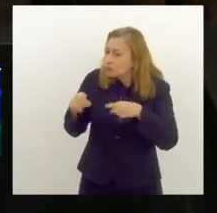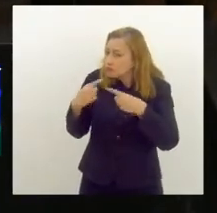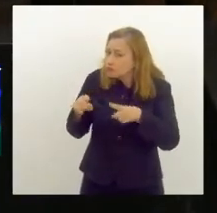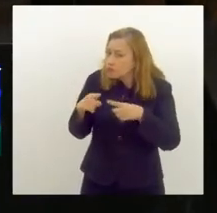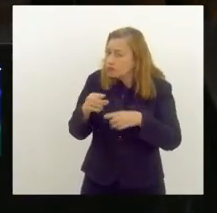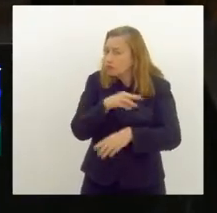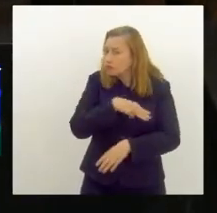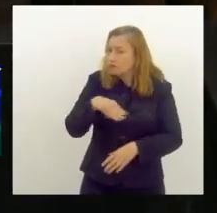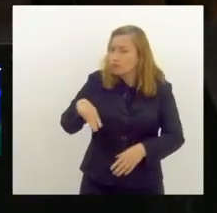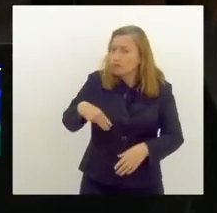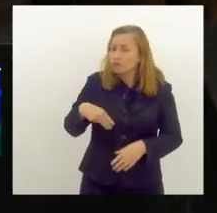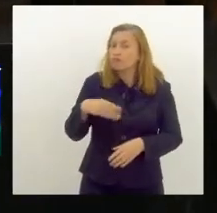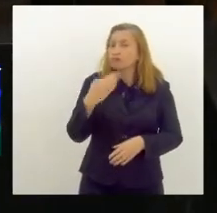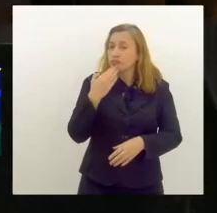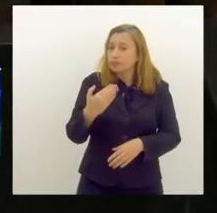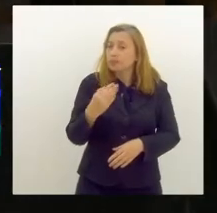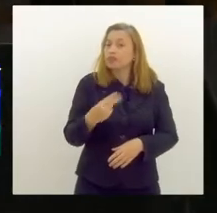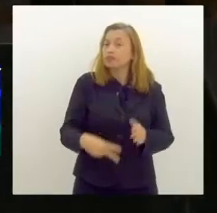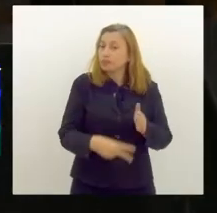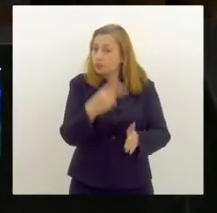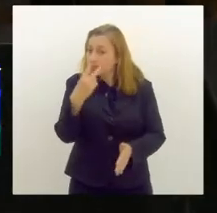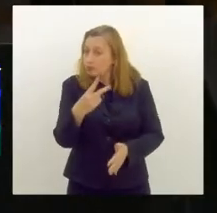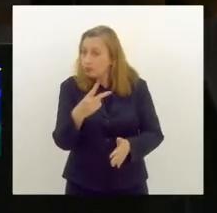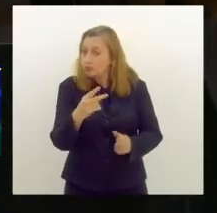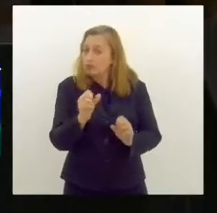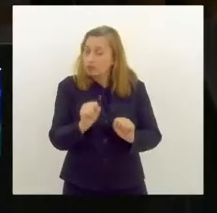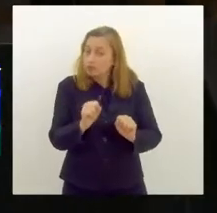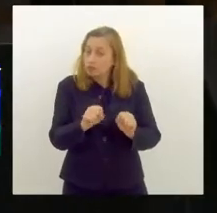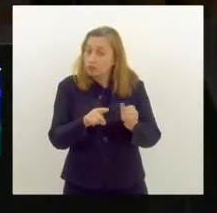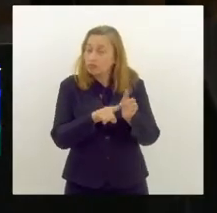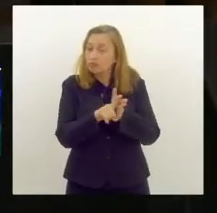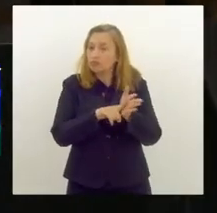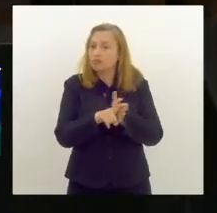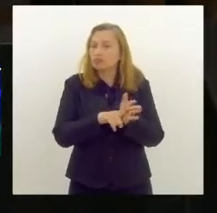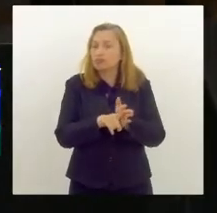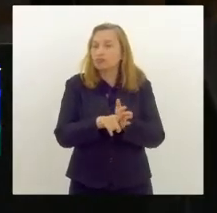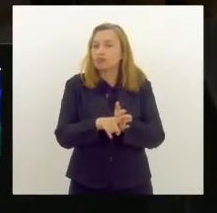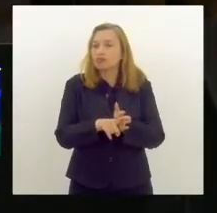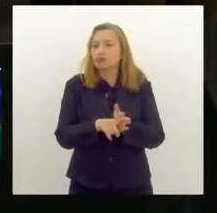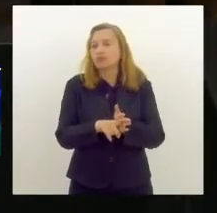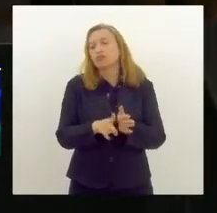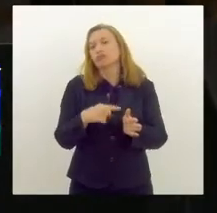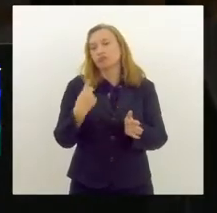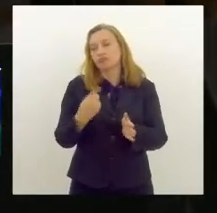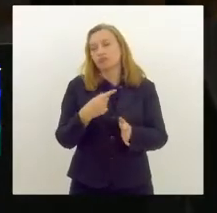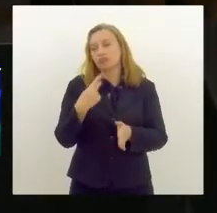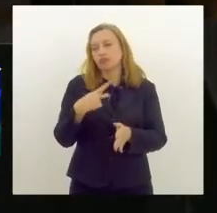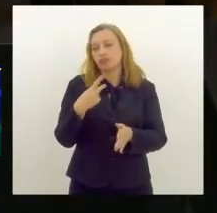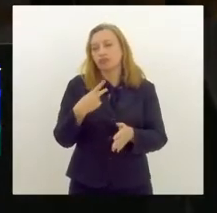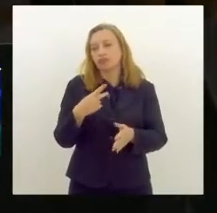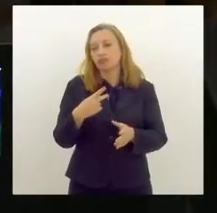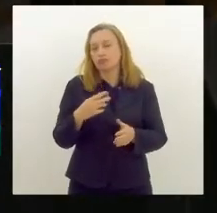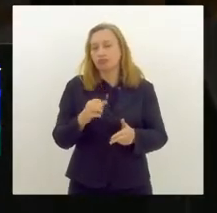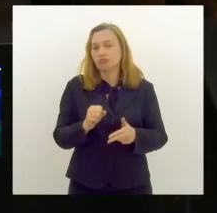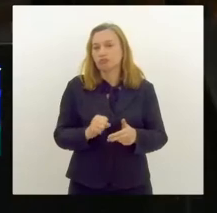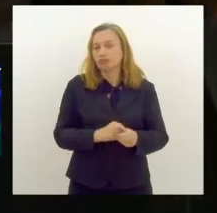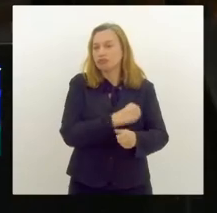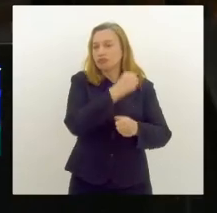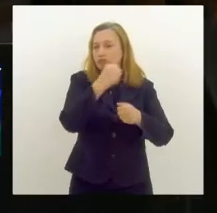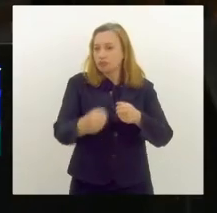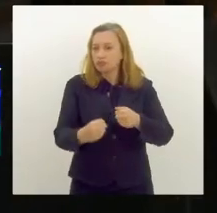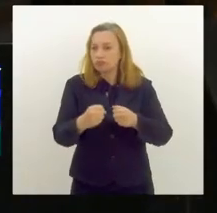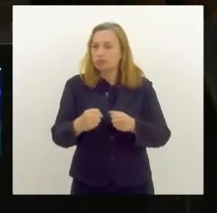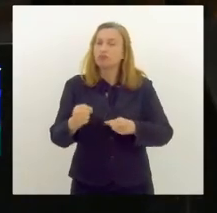Público por duas vezes para que pudesse abrir essa investigação, a gente conta com os poderes estabelecidos nesse